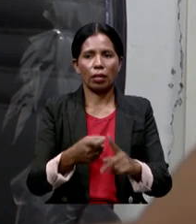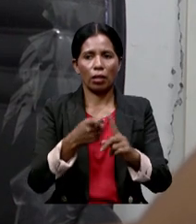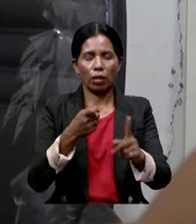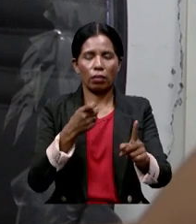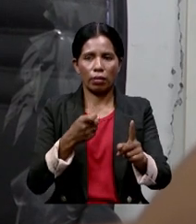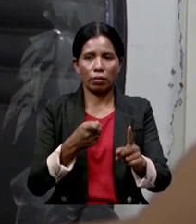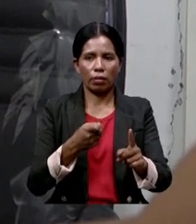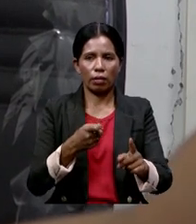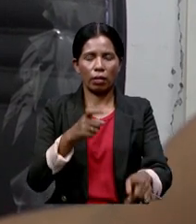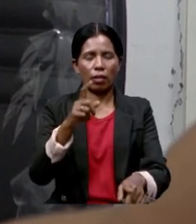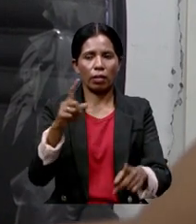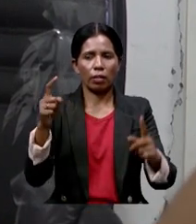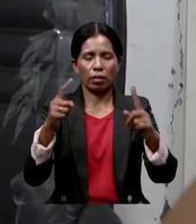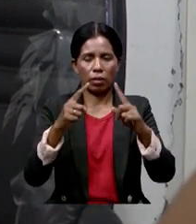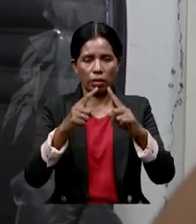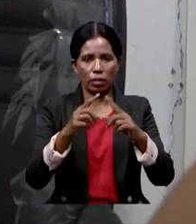um se liu a